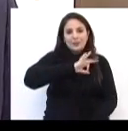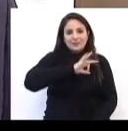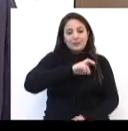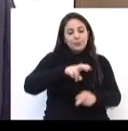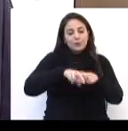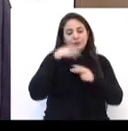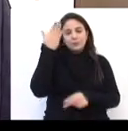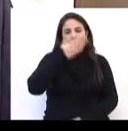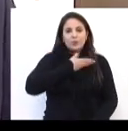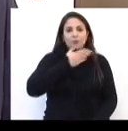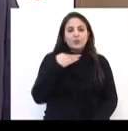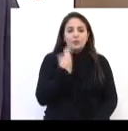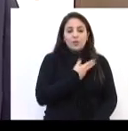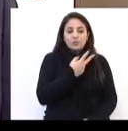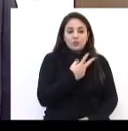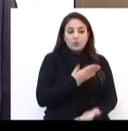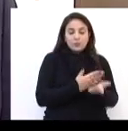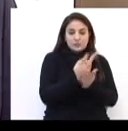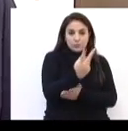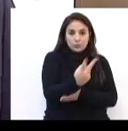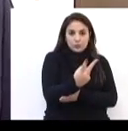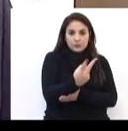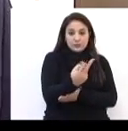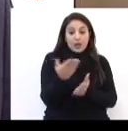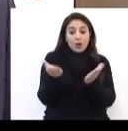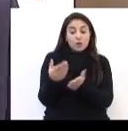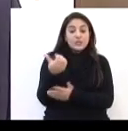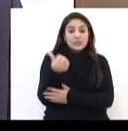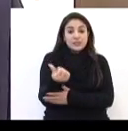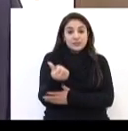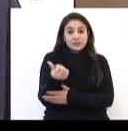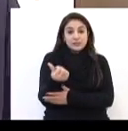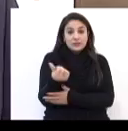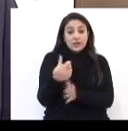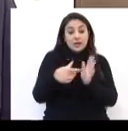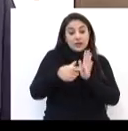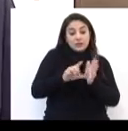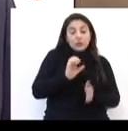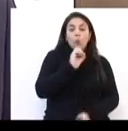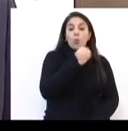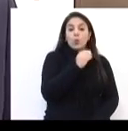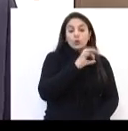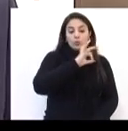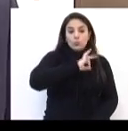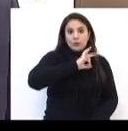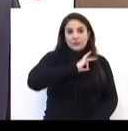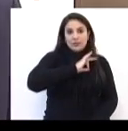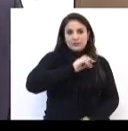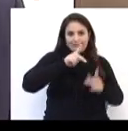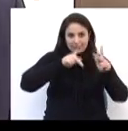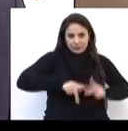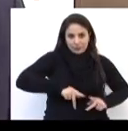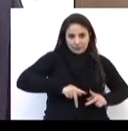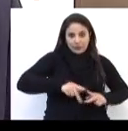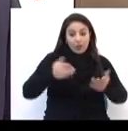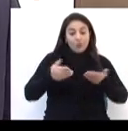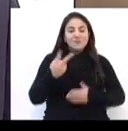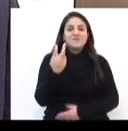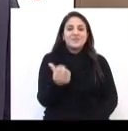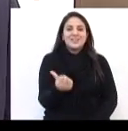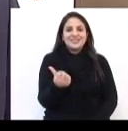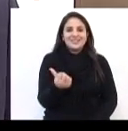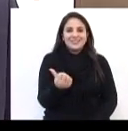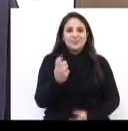Prova disso é que começamos com 2, estamos em 6, eram 8 policiais, já são 26, que atendem mais de 48 bairros da